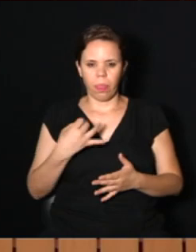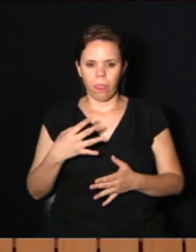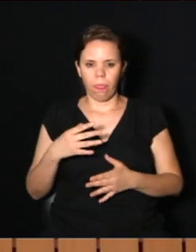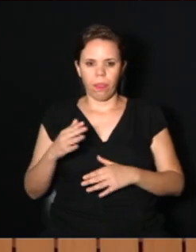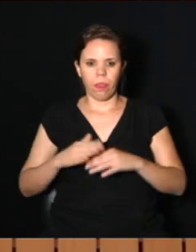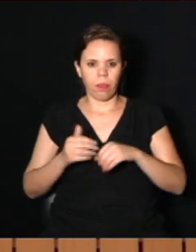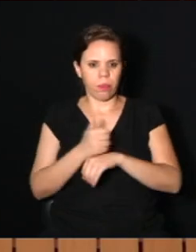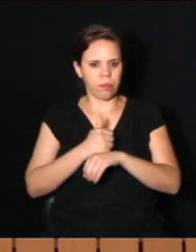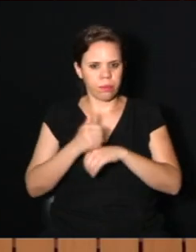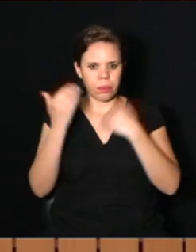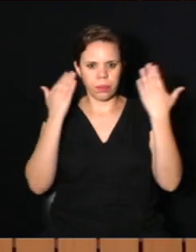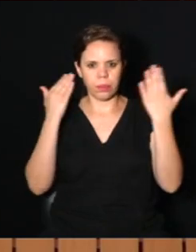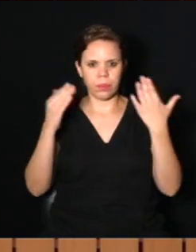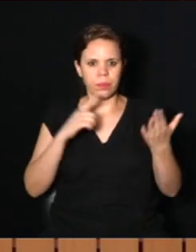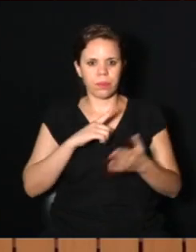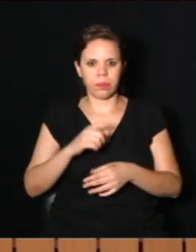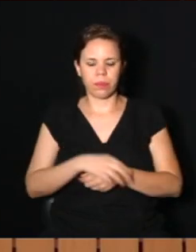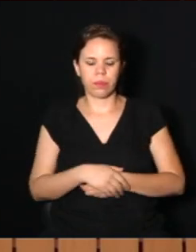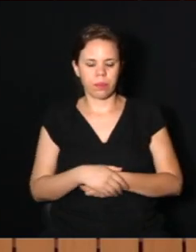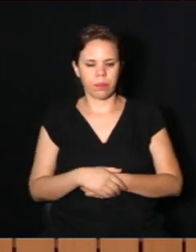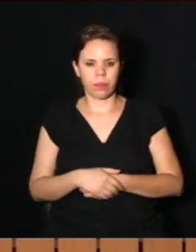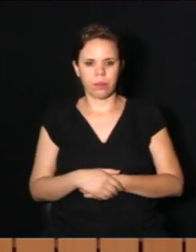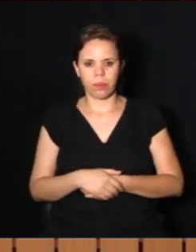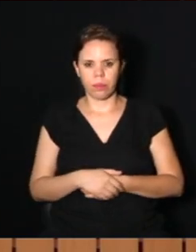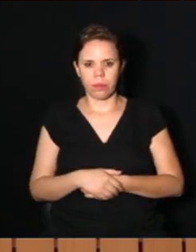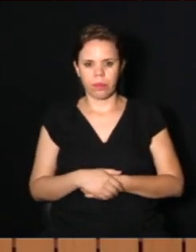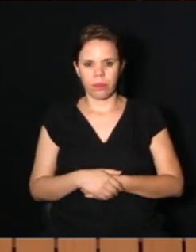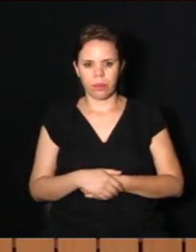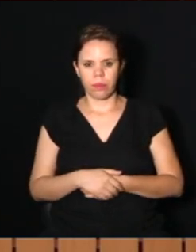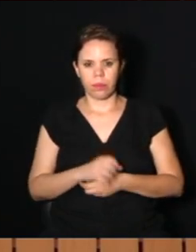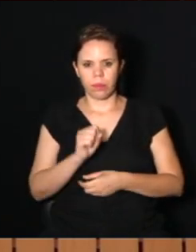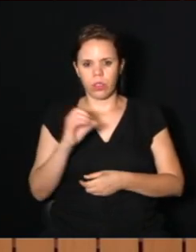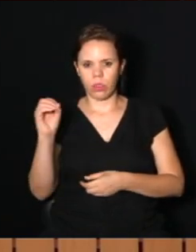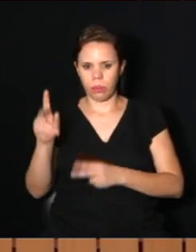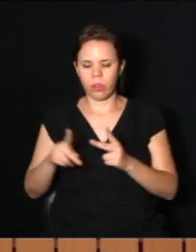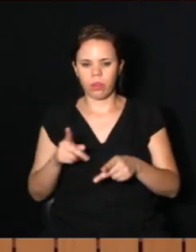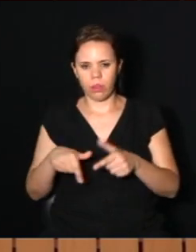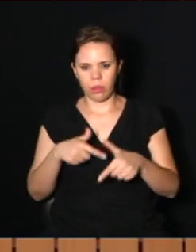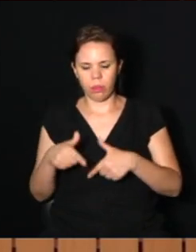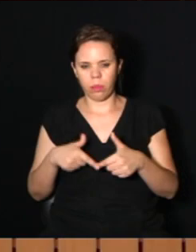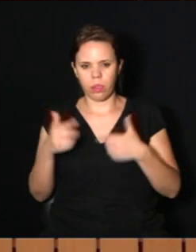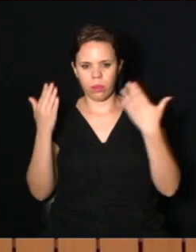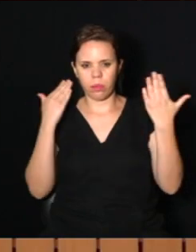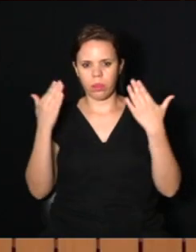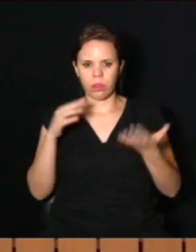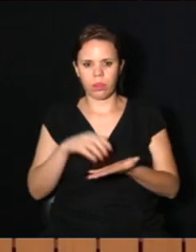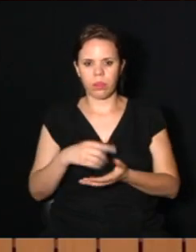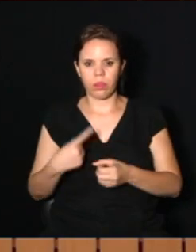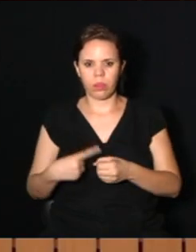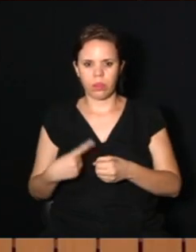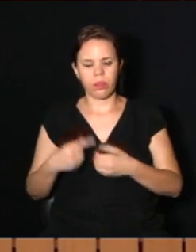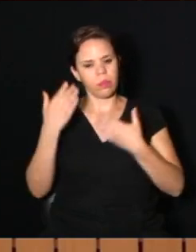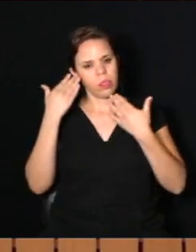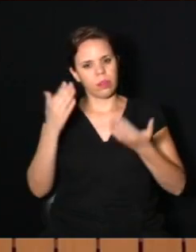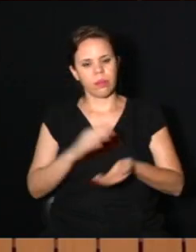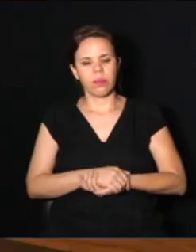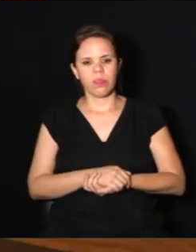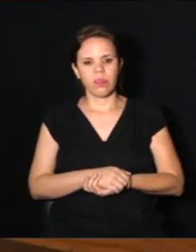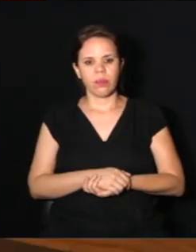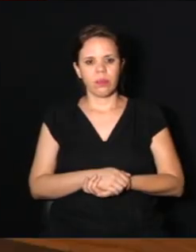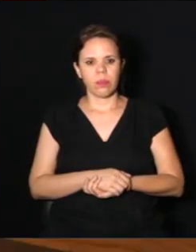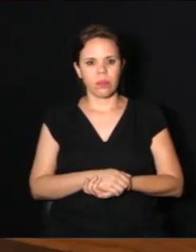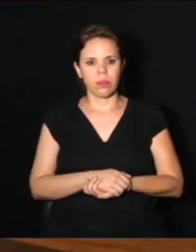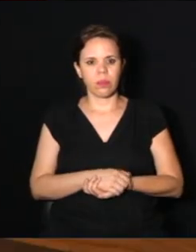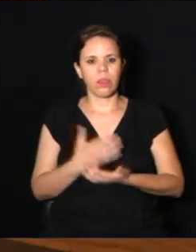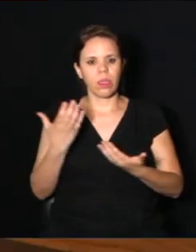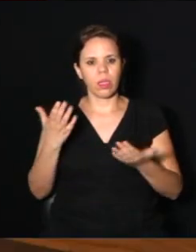profissionais da psicologia, a gente esteja pelo menos 80 pessoas aí trabalhando, né, dentro do município. Obrigado. Eu quero, inclusive,